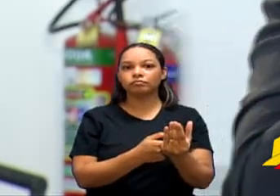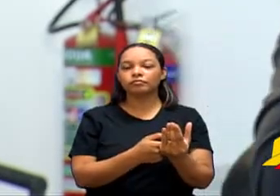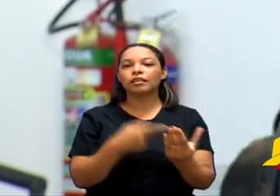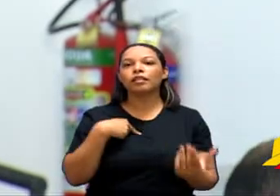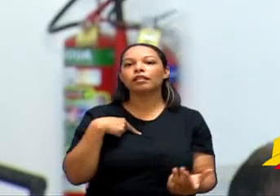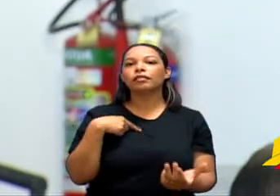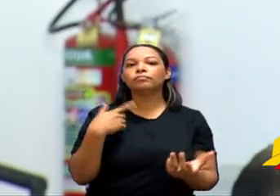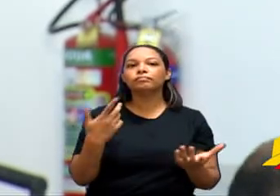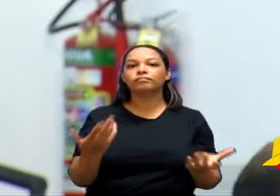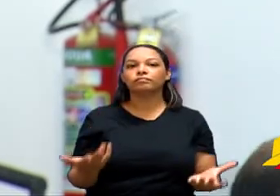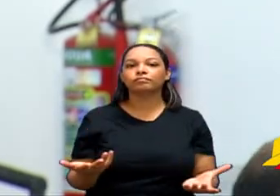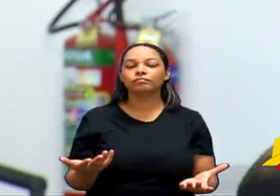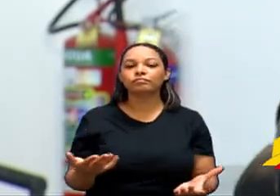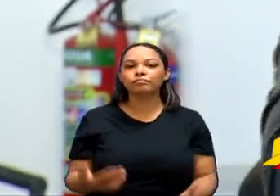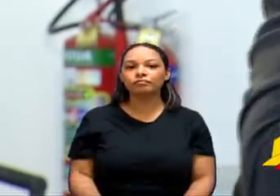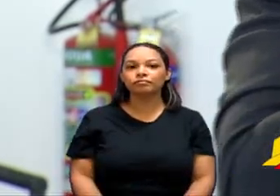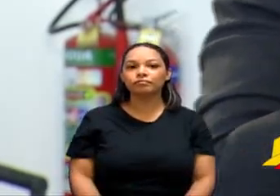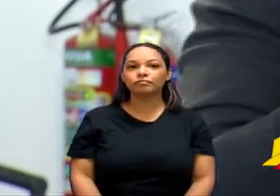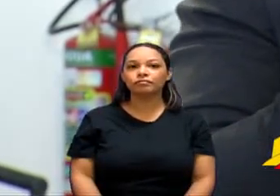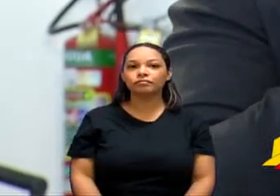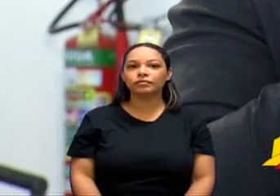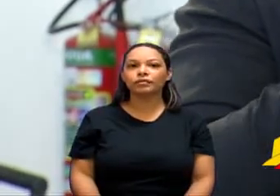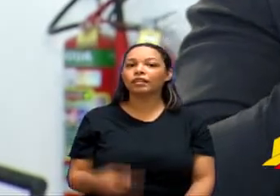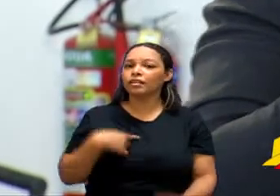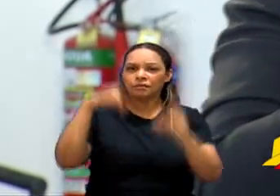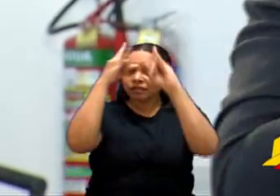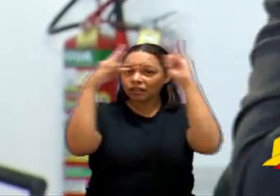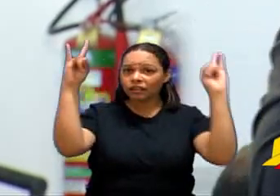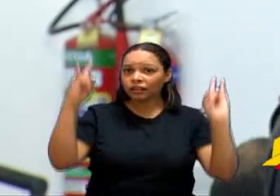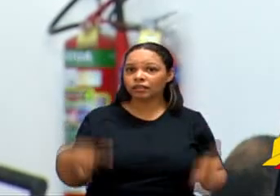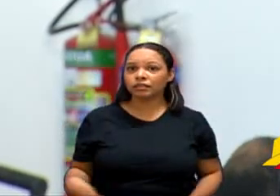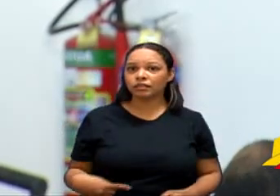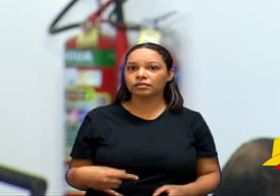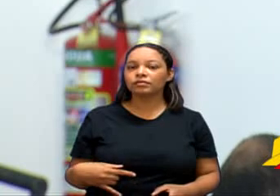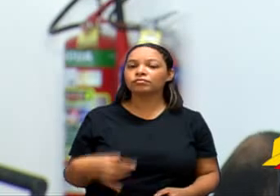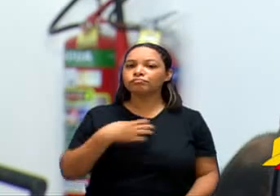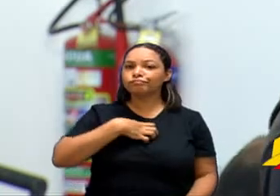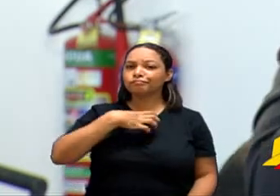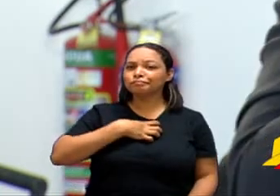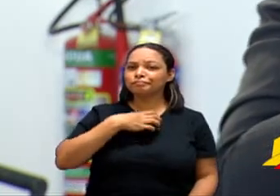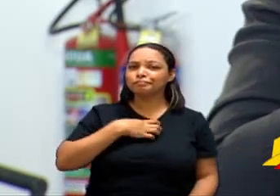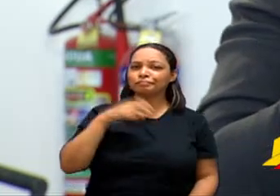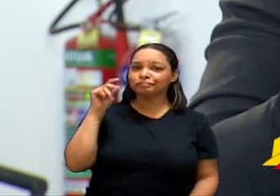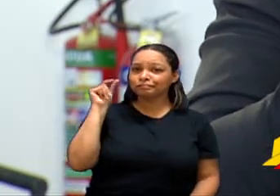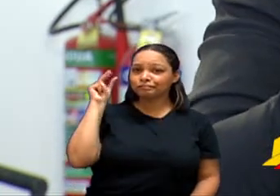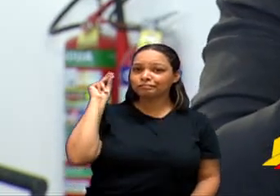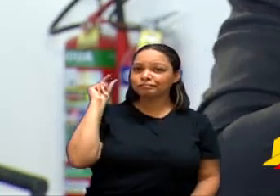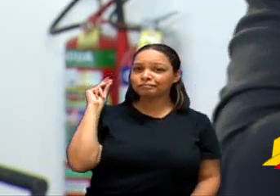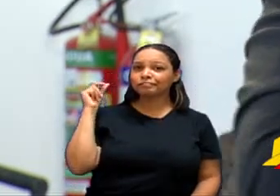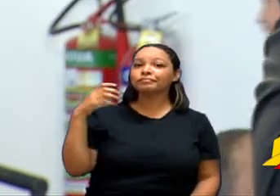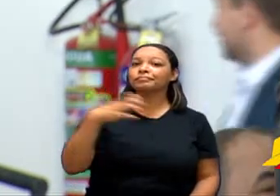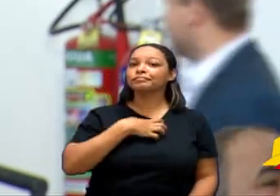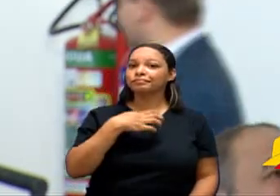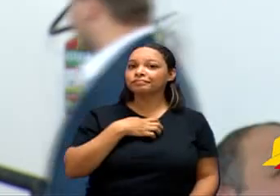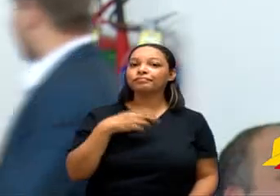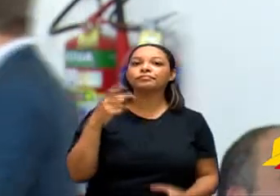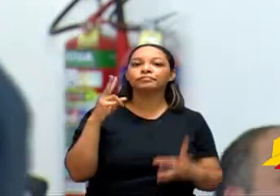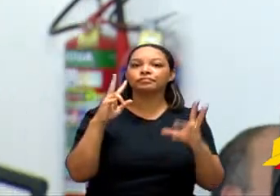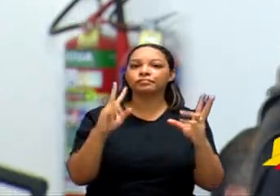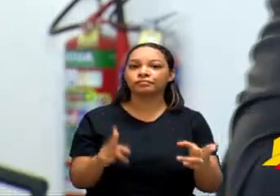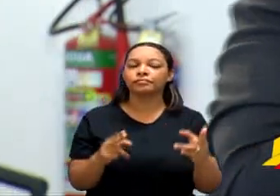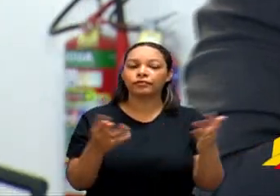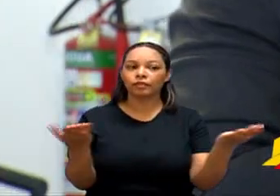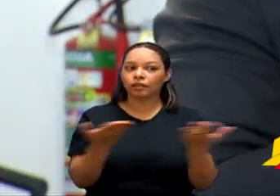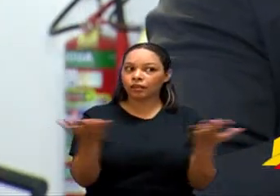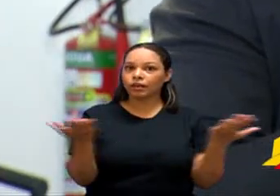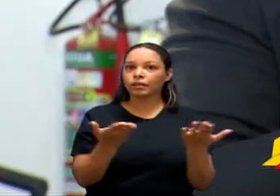sinto um barganheiro, um feirante, João Donizete, um camelô, Luiz Santos. E eu quero agradecer ao prefeito Manga